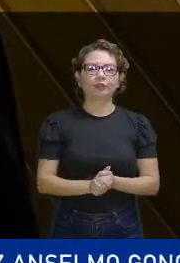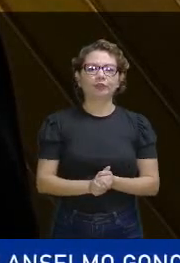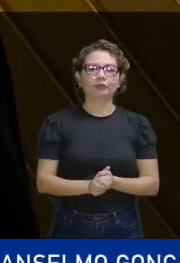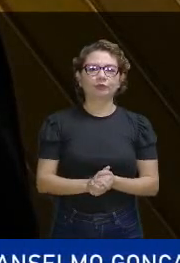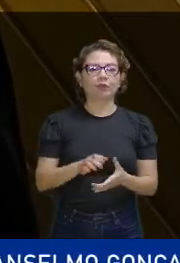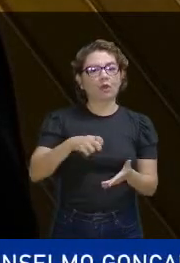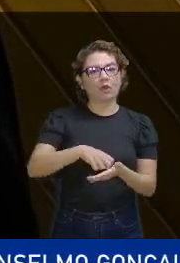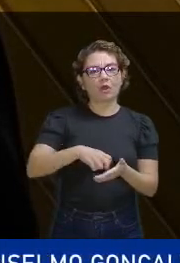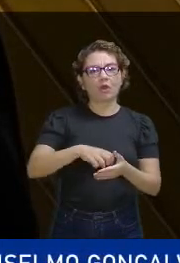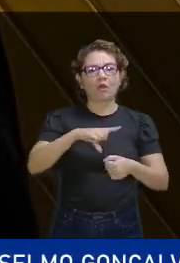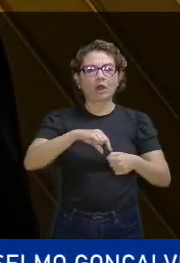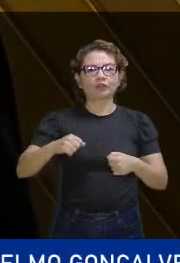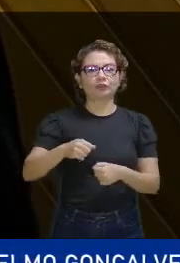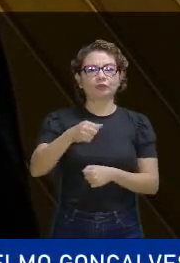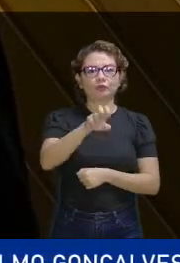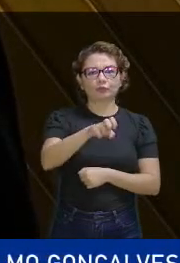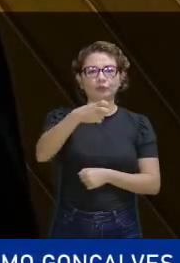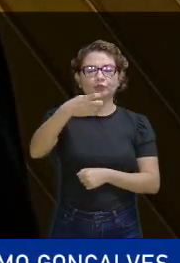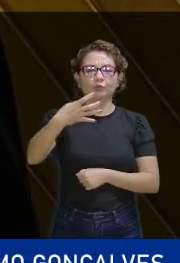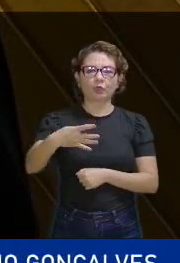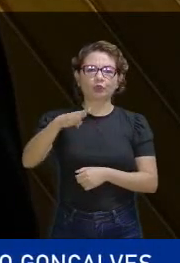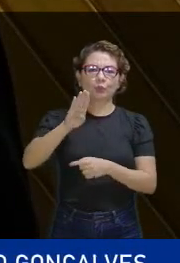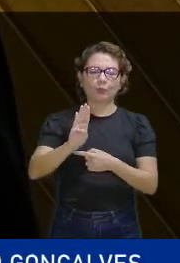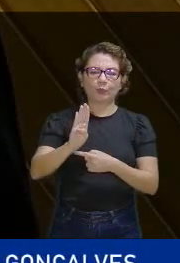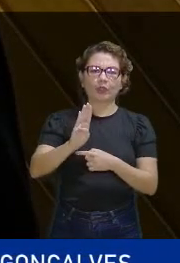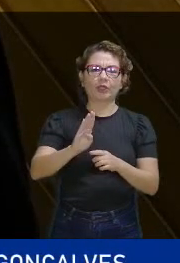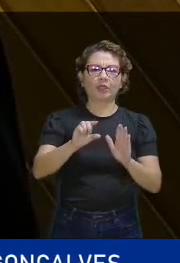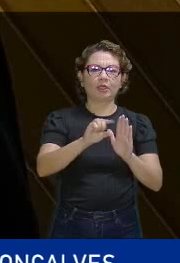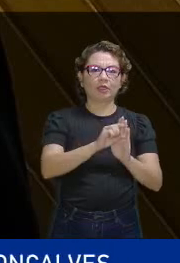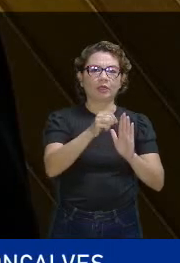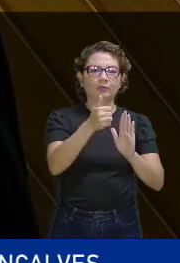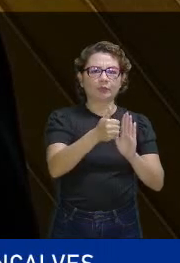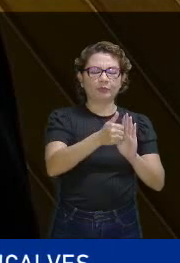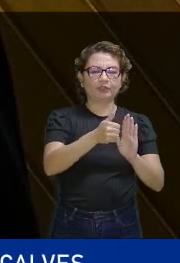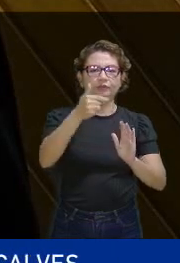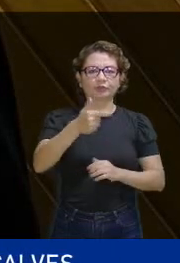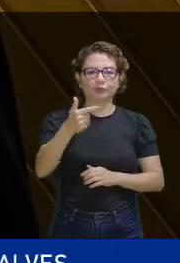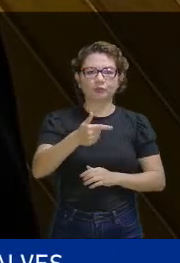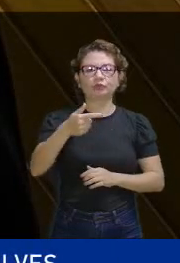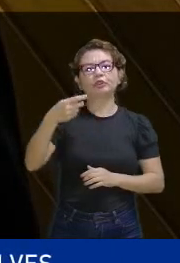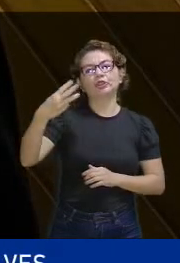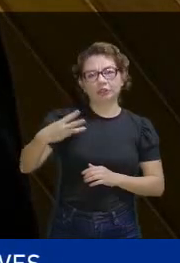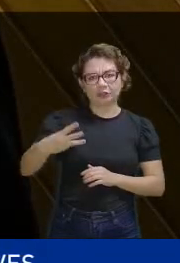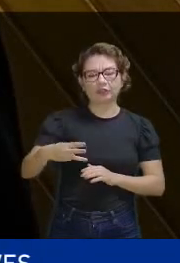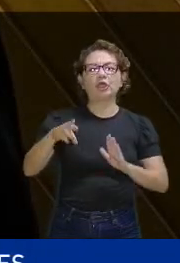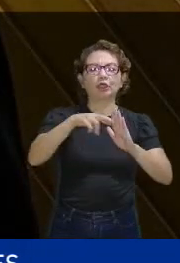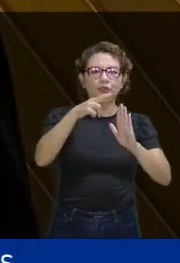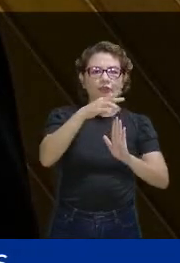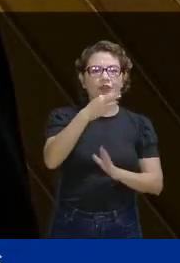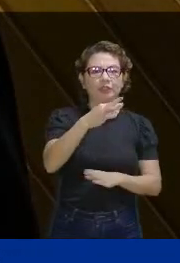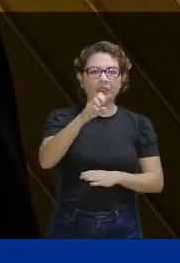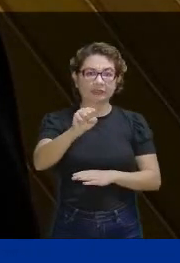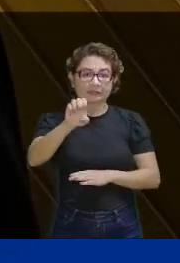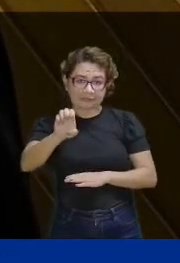providências previstas no artigo 54b, incisos 1º, 2º e 3º da Resolução TSE